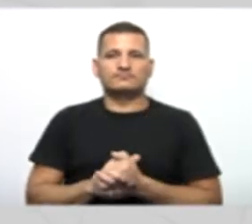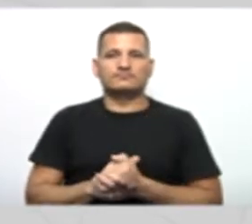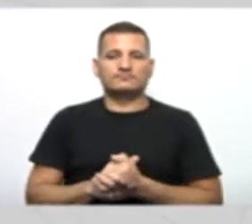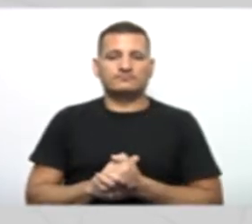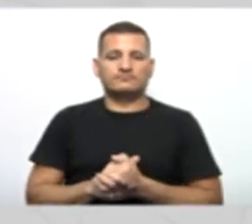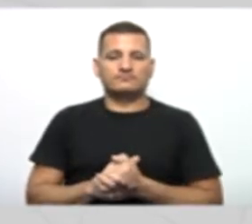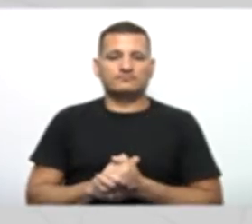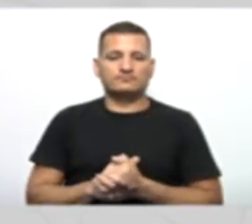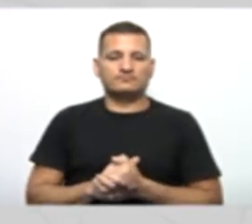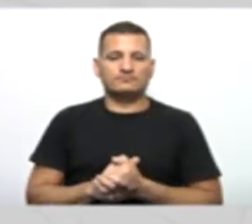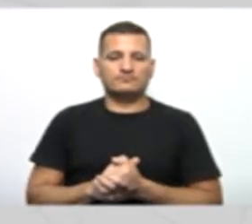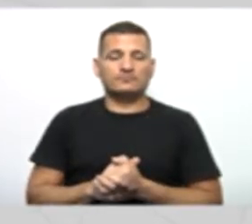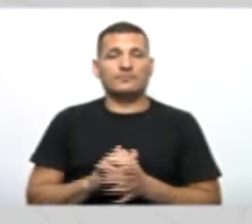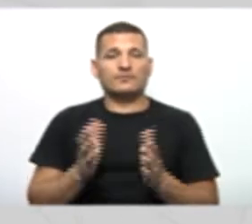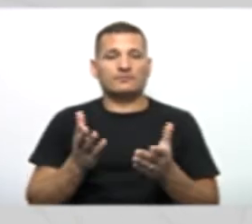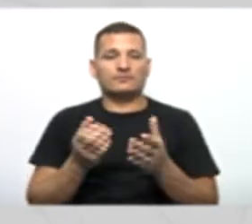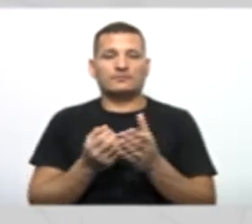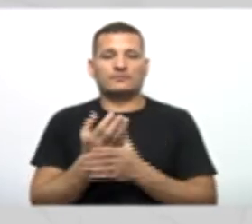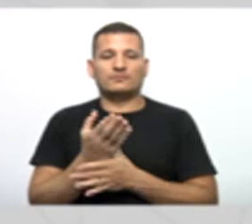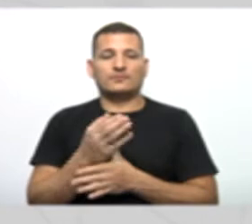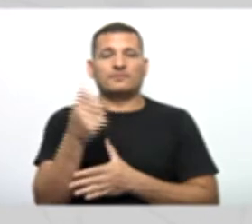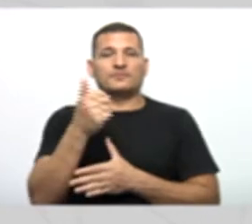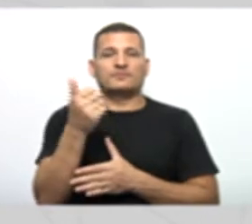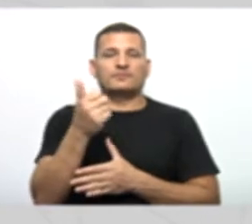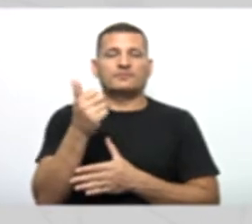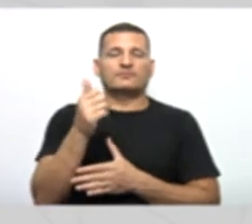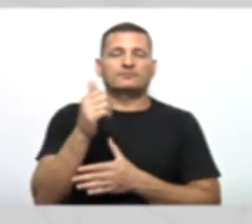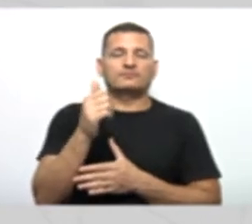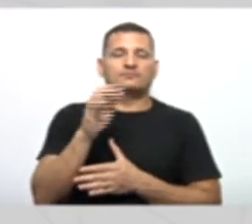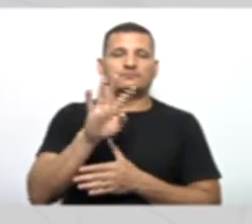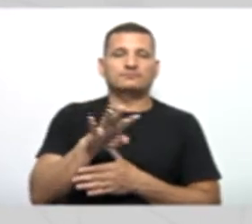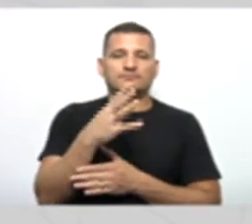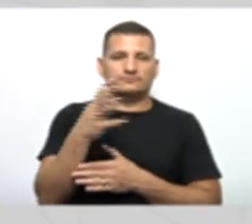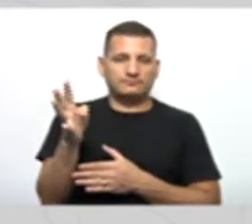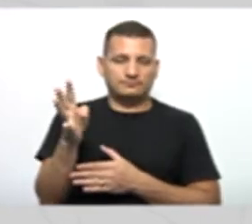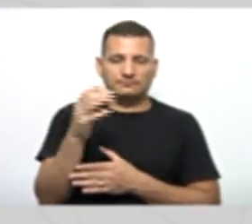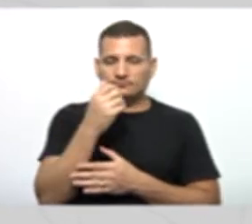Vamos criar a nossa primeira tabela. Então, para criar uma tabela,